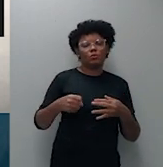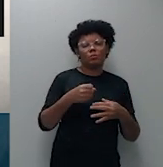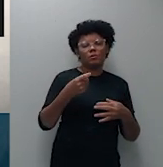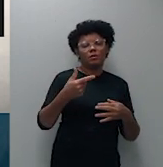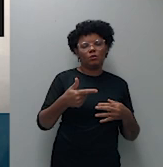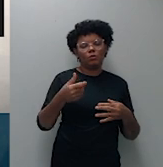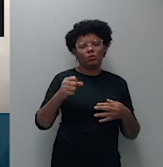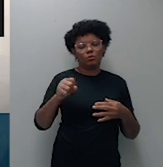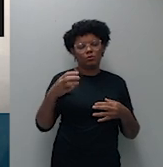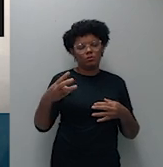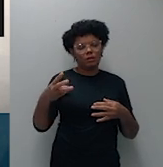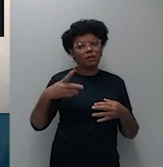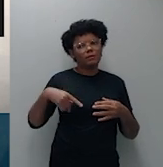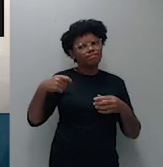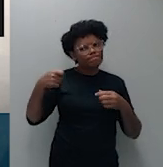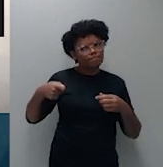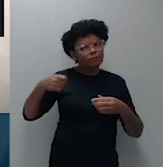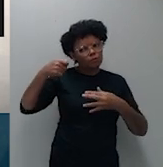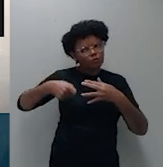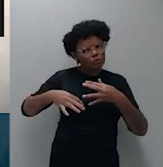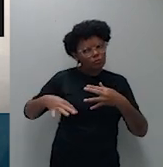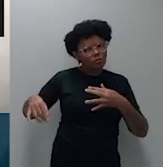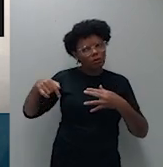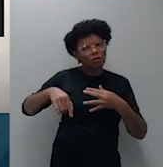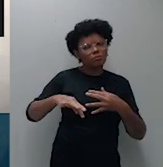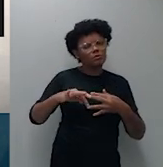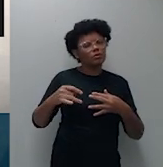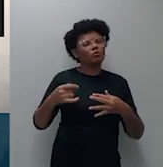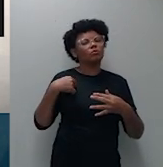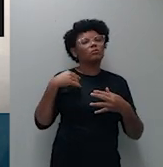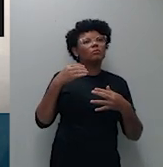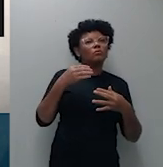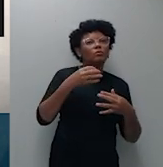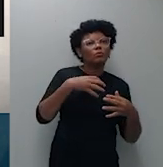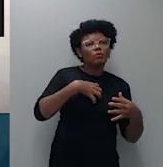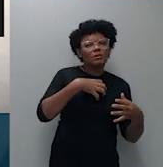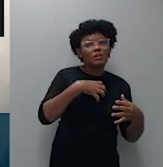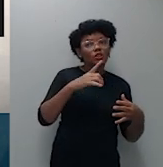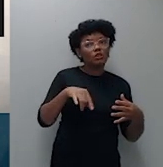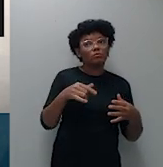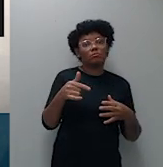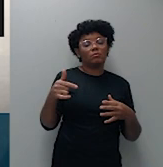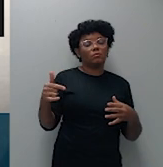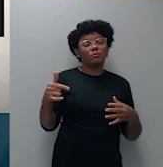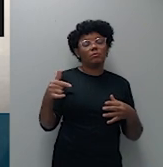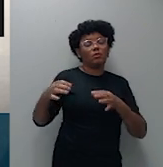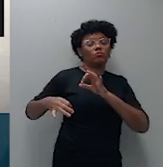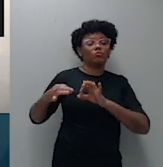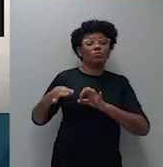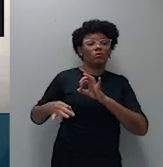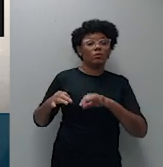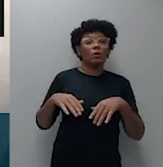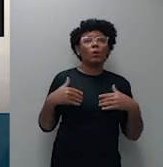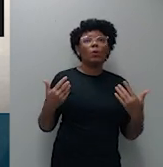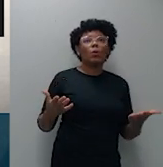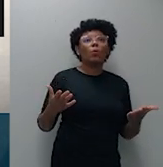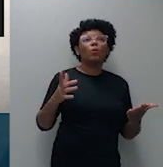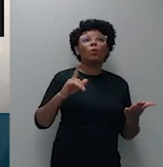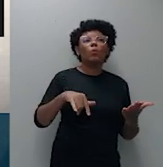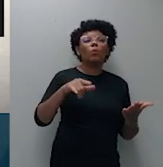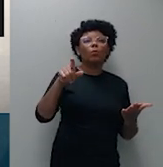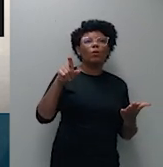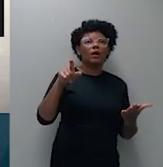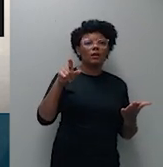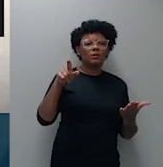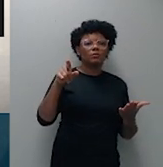súmula 283 é firme a jurisprudência do STJ no sentido de que não ocorre quando o